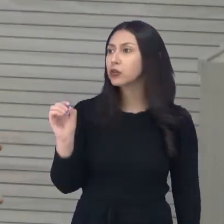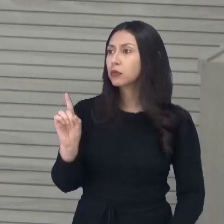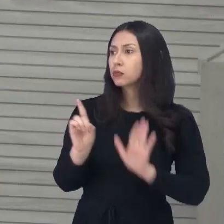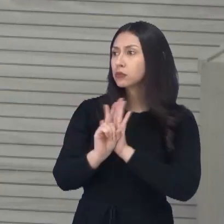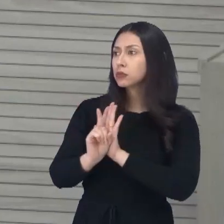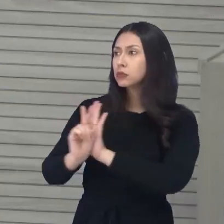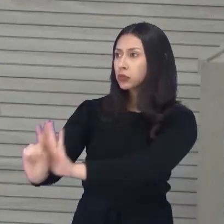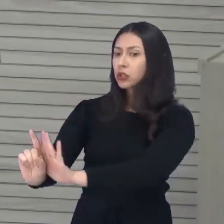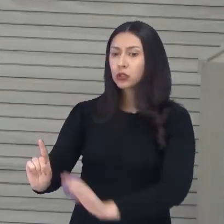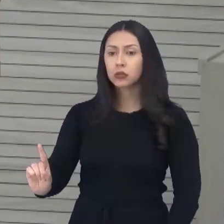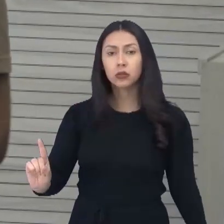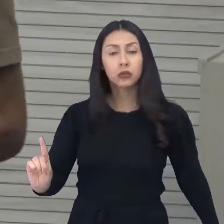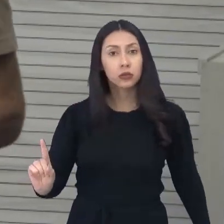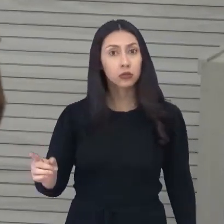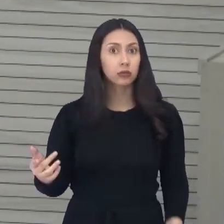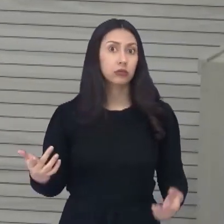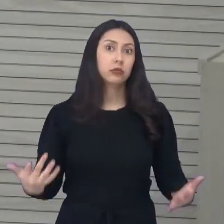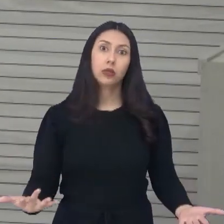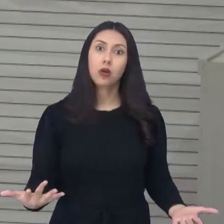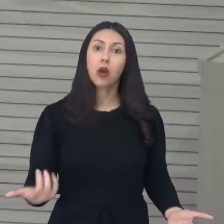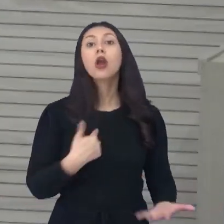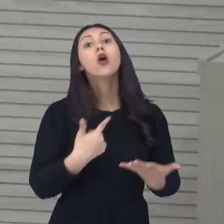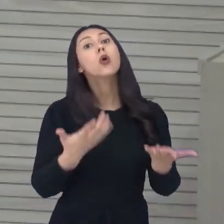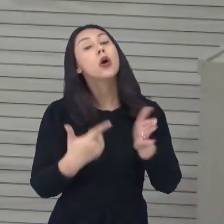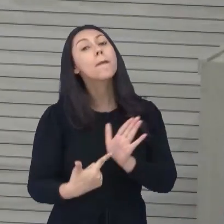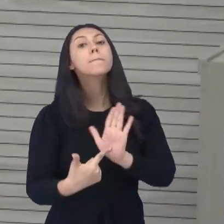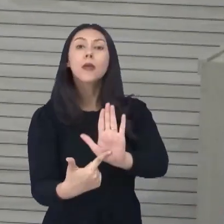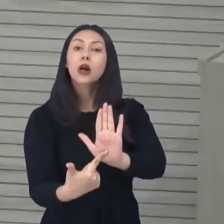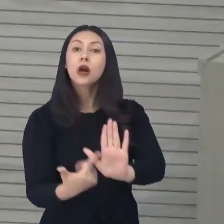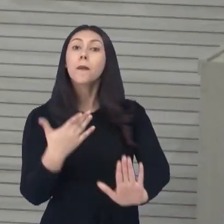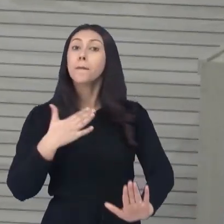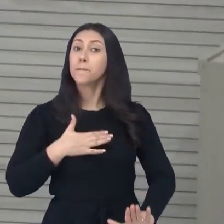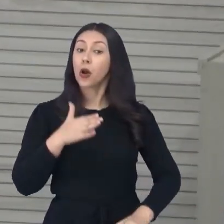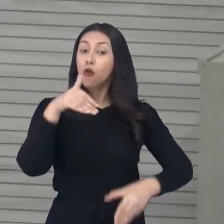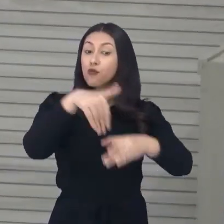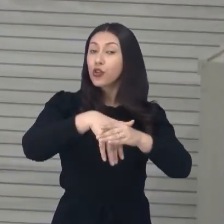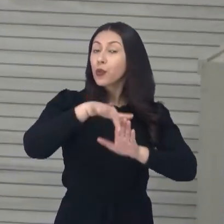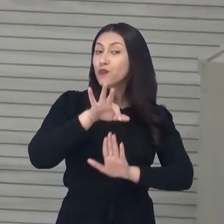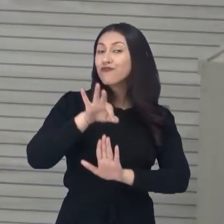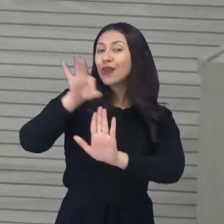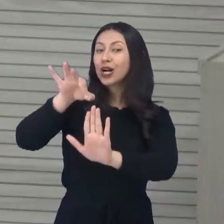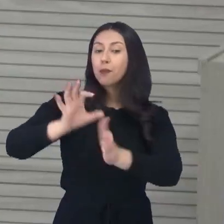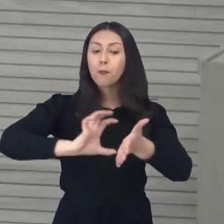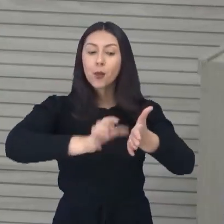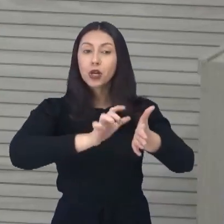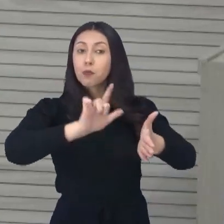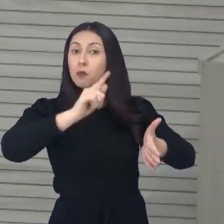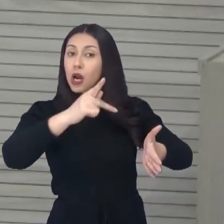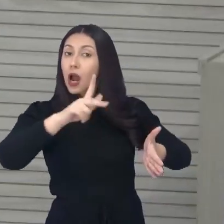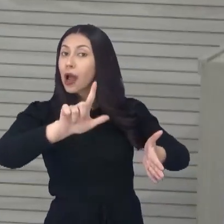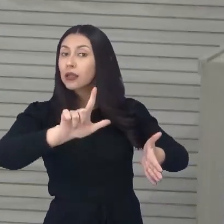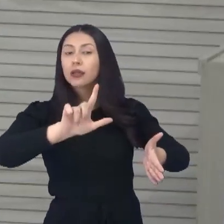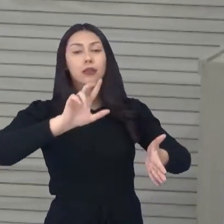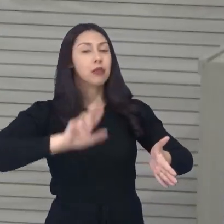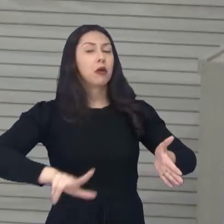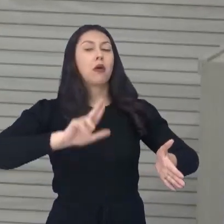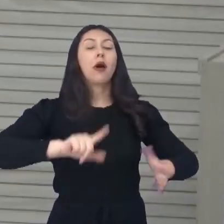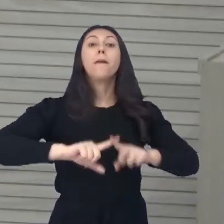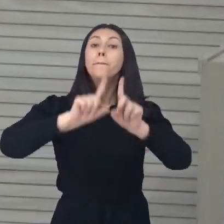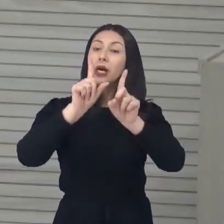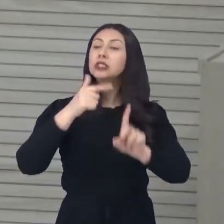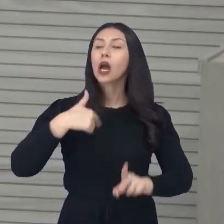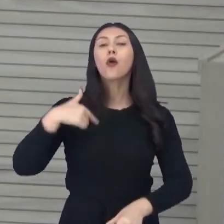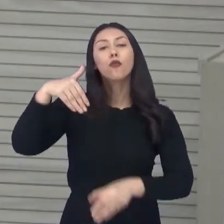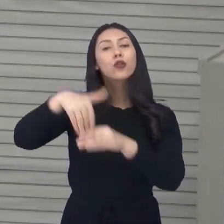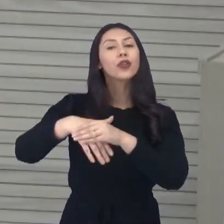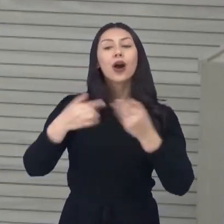bancada, tá certo? Então, quero manifestar aqui, não estou encaminhando voto, não vou encaminhar voto do PL, tá certo? Mas votarei